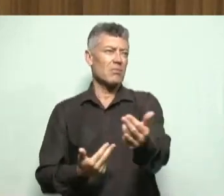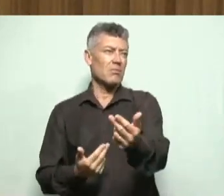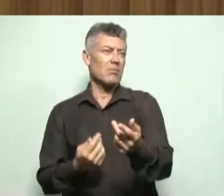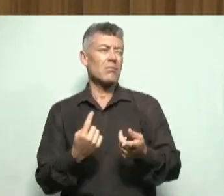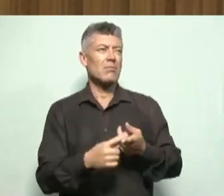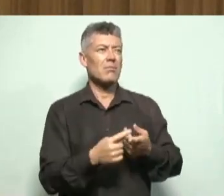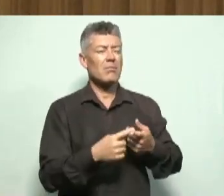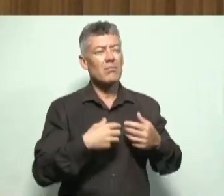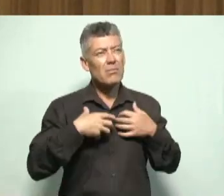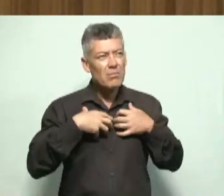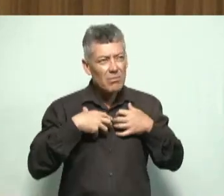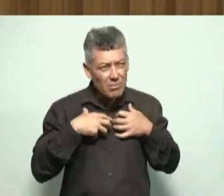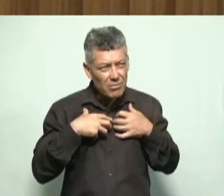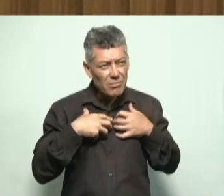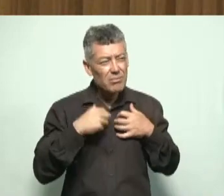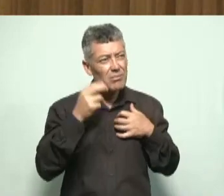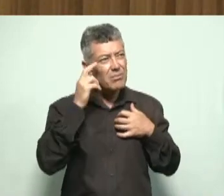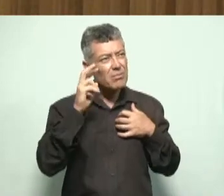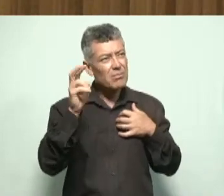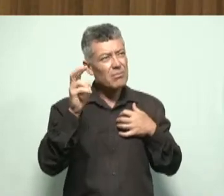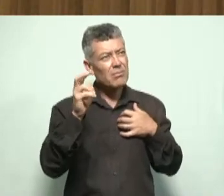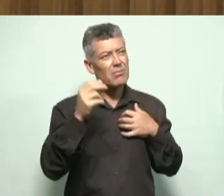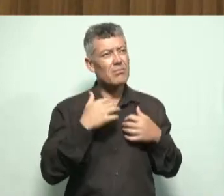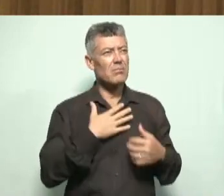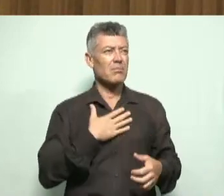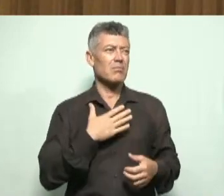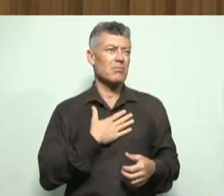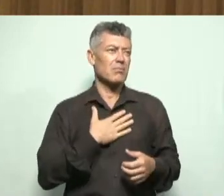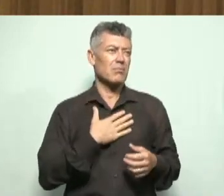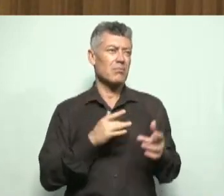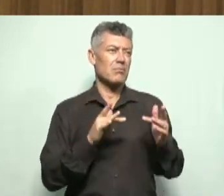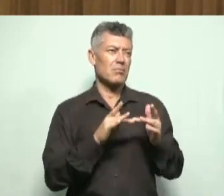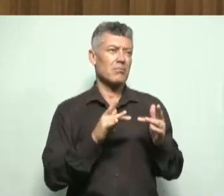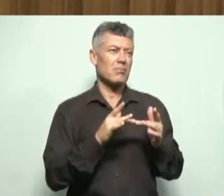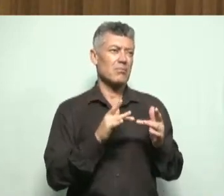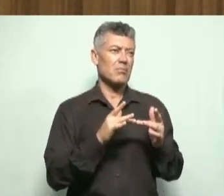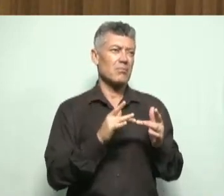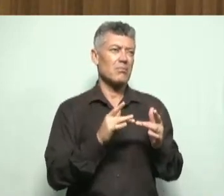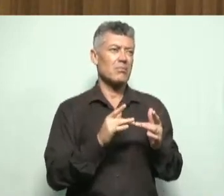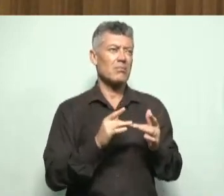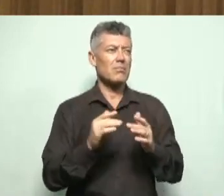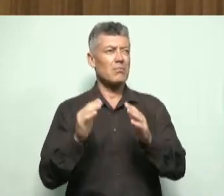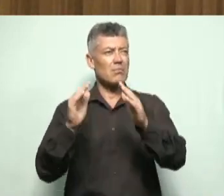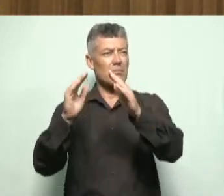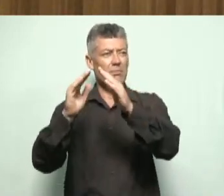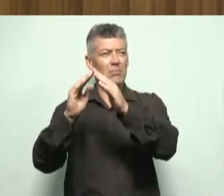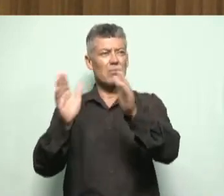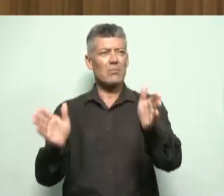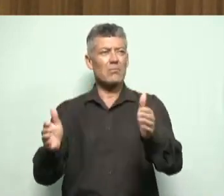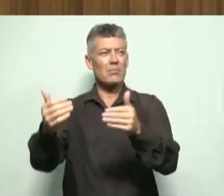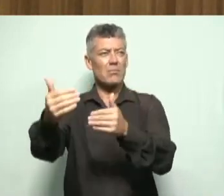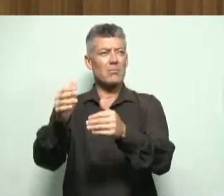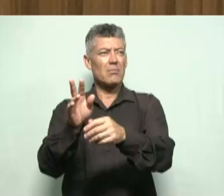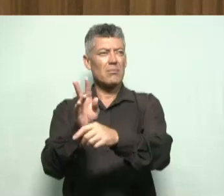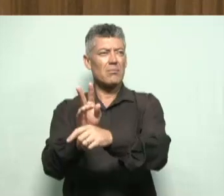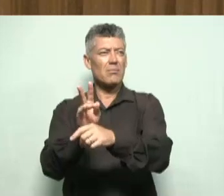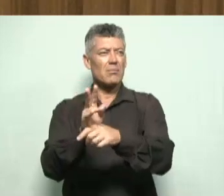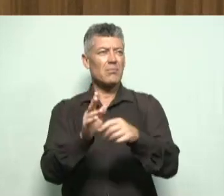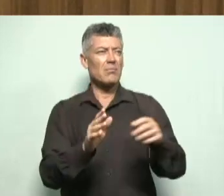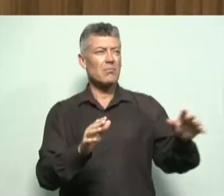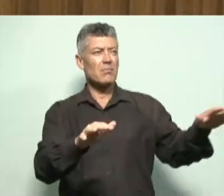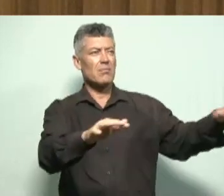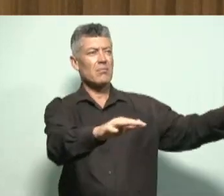porque a minha cultura e o meu aprendizado diz que as nossas relações sexuais eram para ser feitas de 4 paredes, não diz respeito a